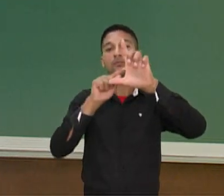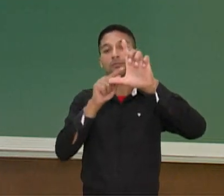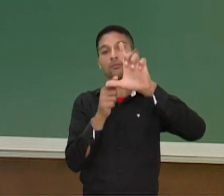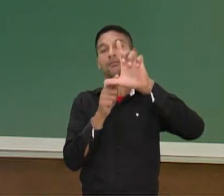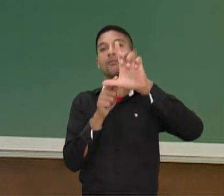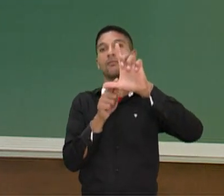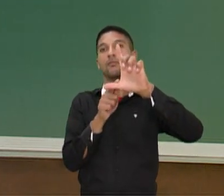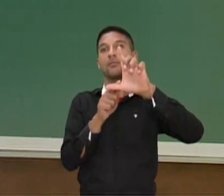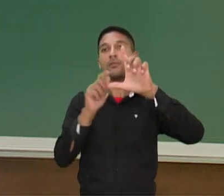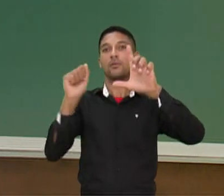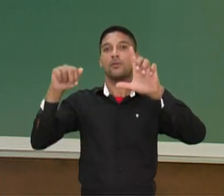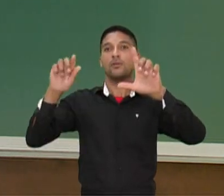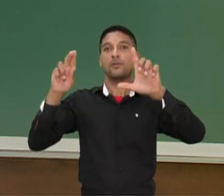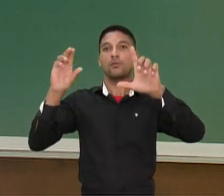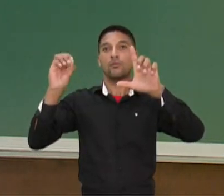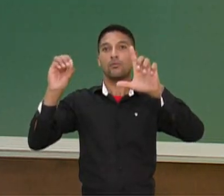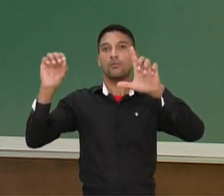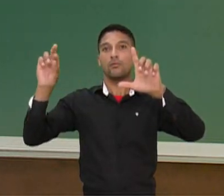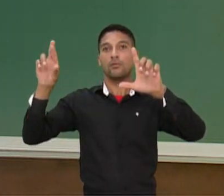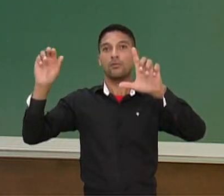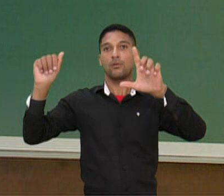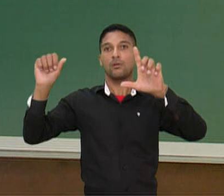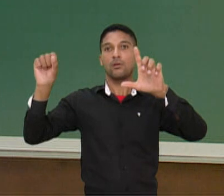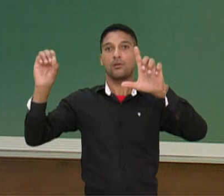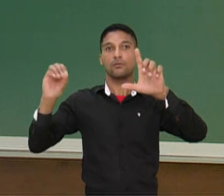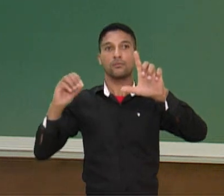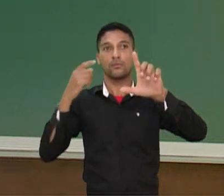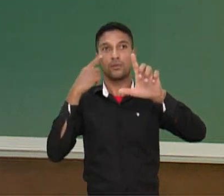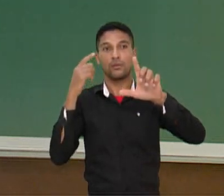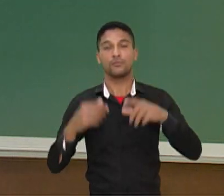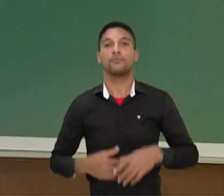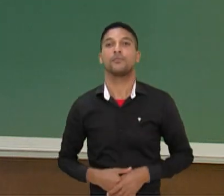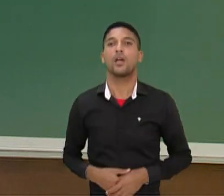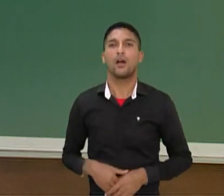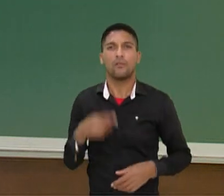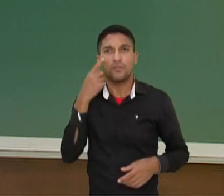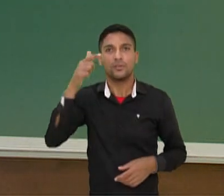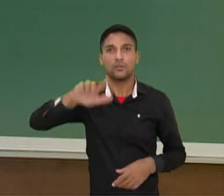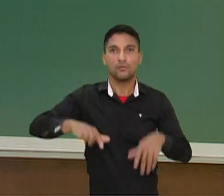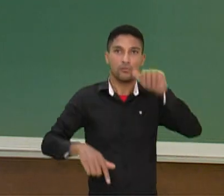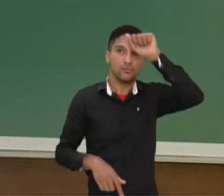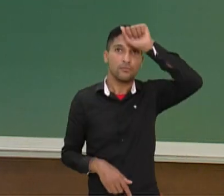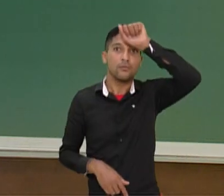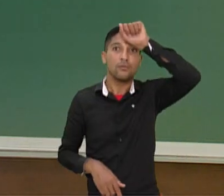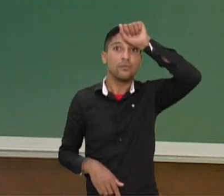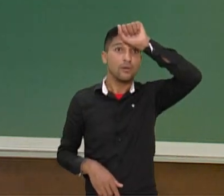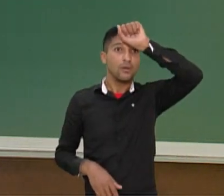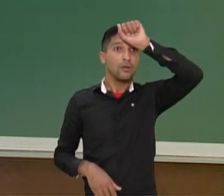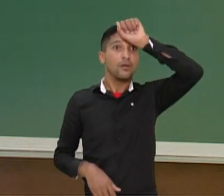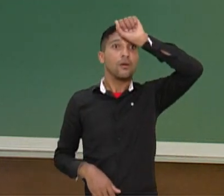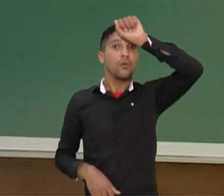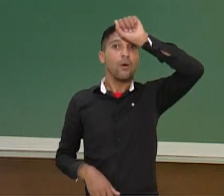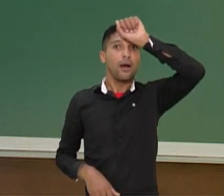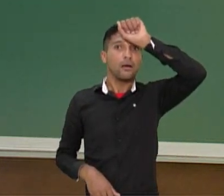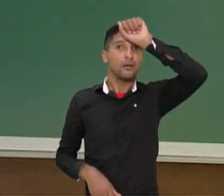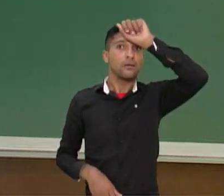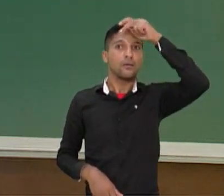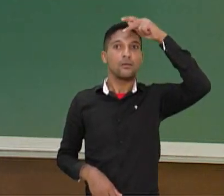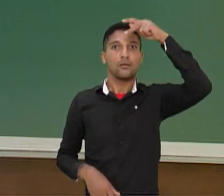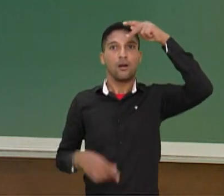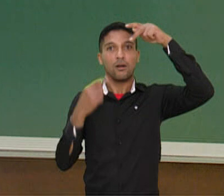bom? Então, olha aqui no meu desenho de novo. O Azinho, que é o ângulo interno, mais o A1, que é o externo,